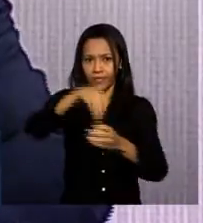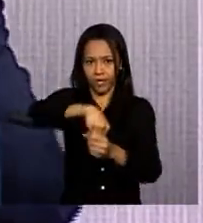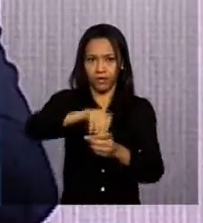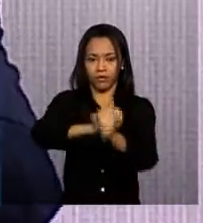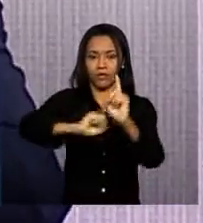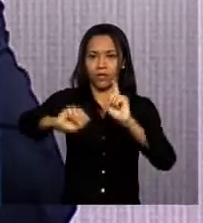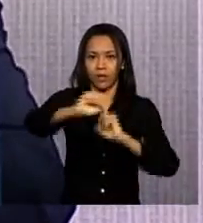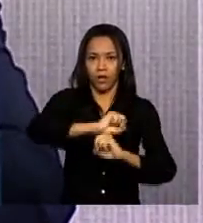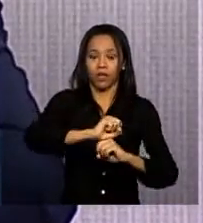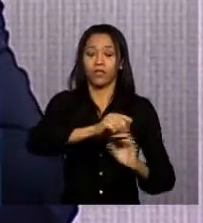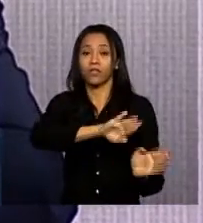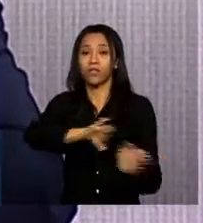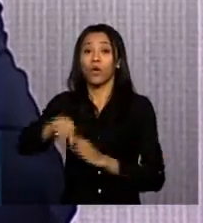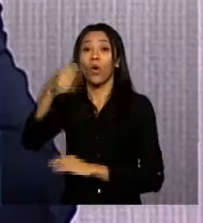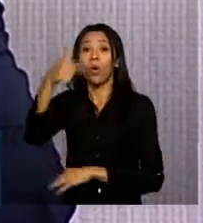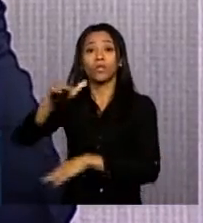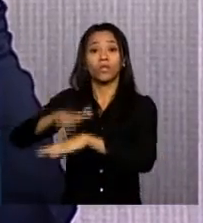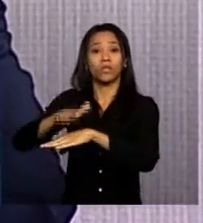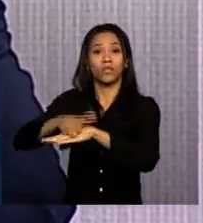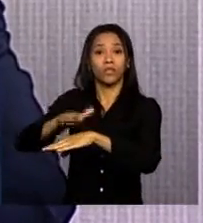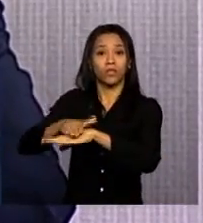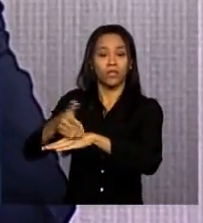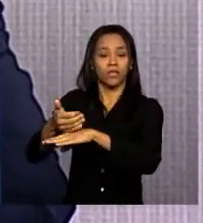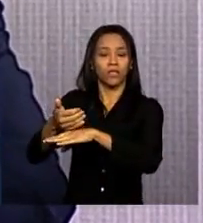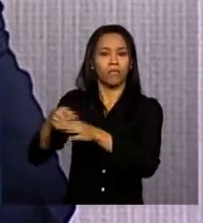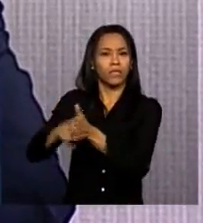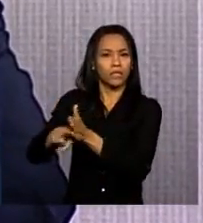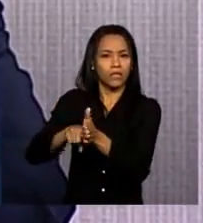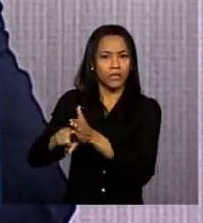Segundo dados da Ouvidoria Nacional de Direitos Humanos, de